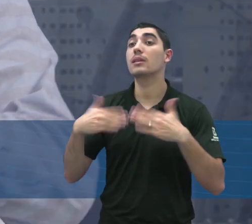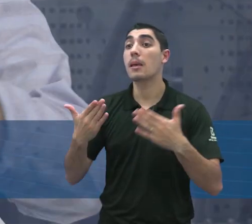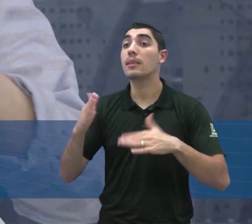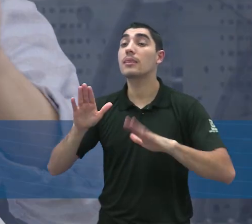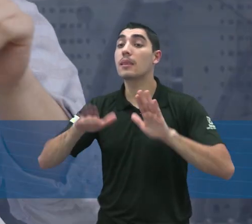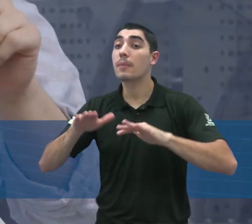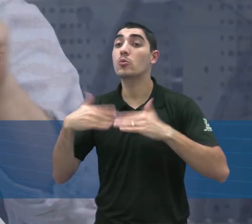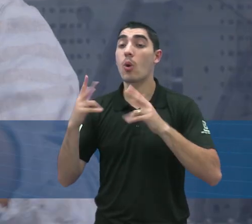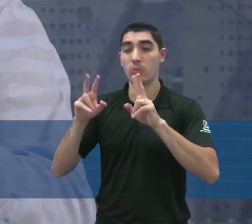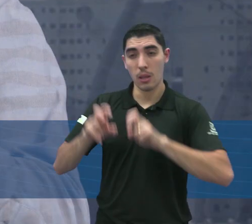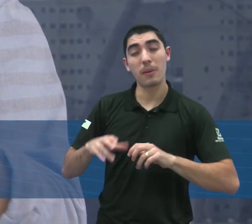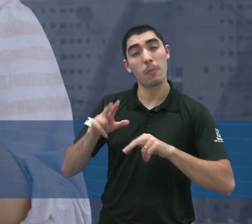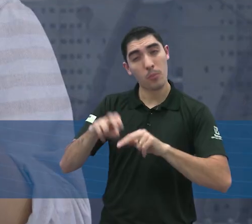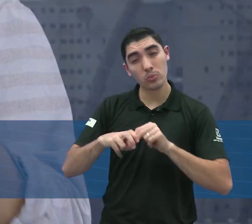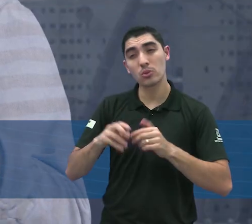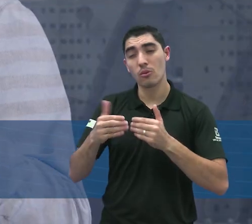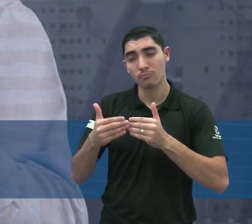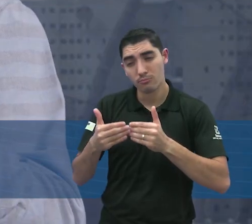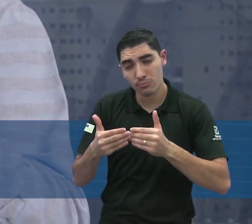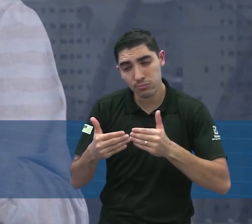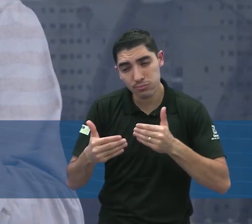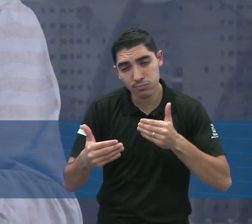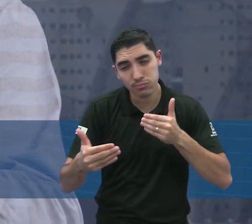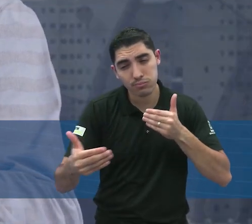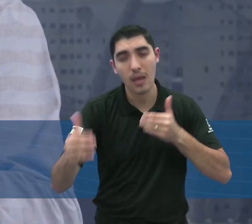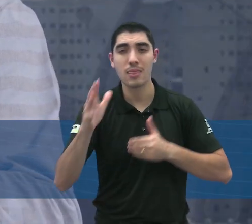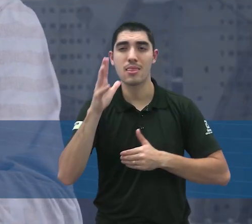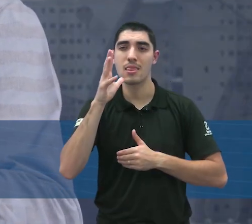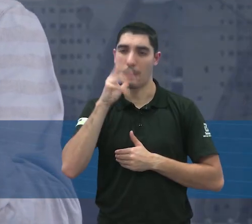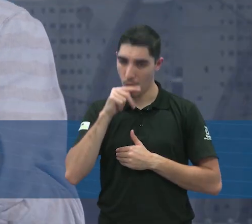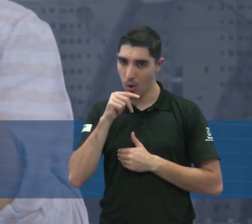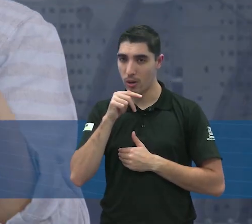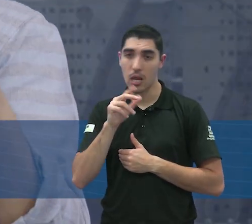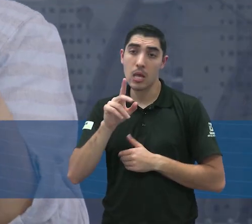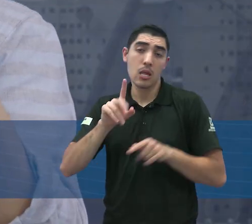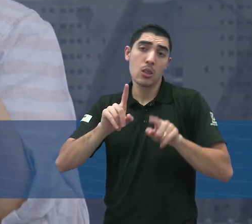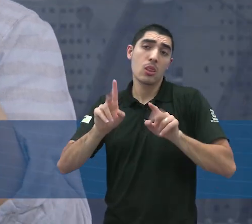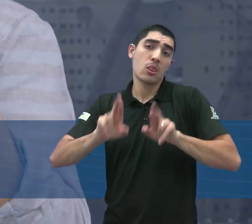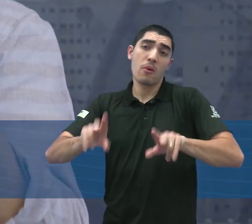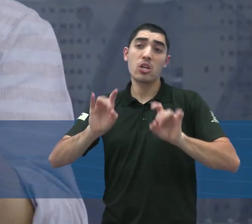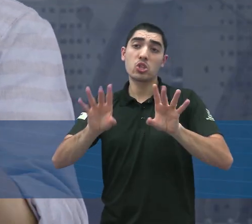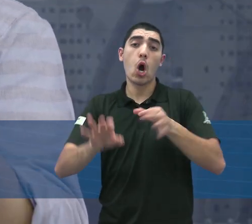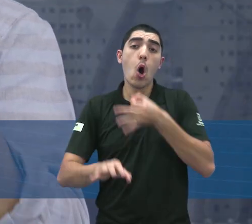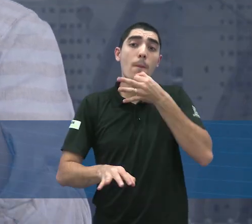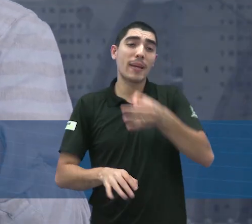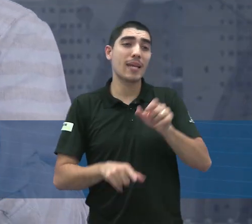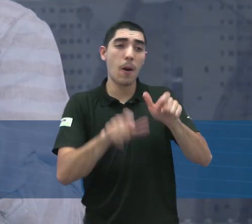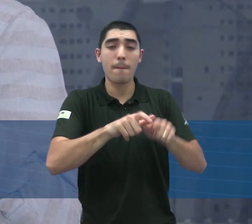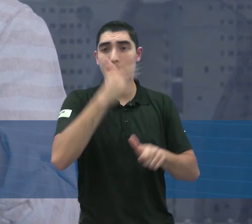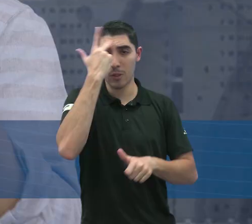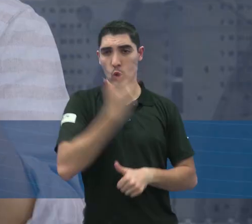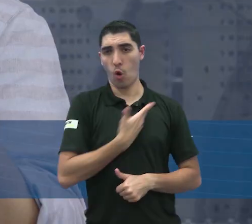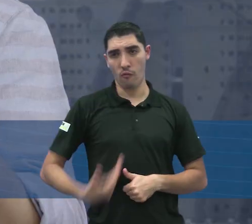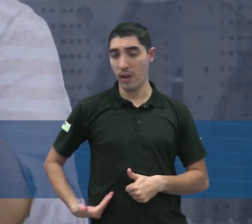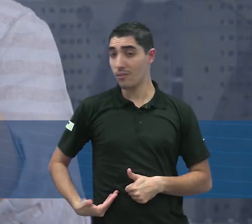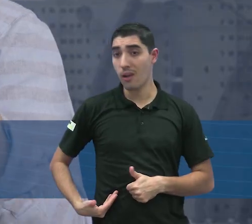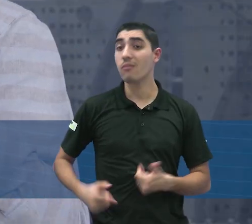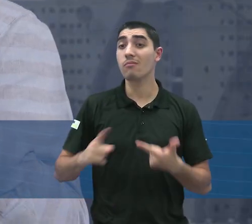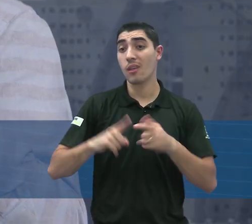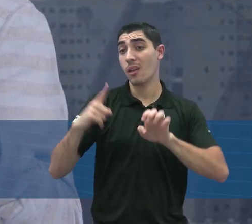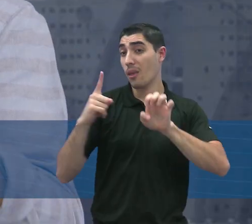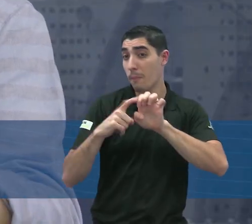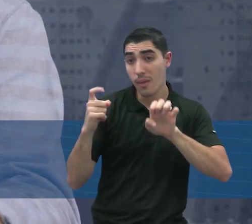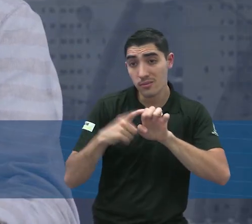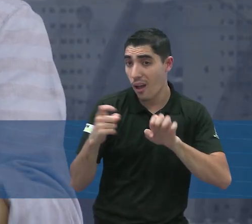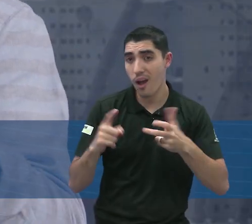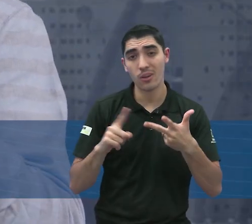impacto no longo prazo, na confiança e não só na percepção dos governantes, mas também dos empresários, da população, que